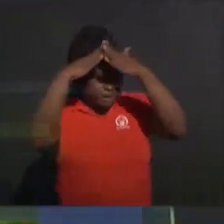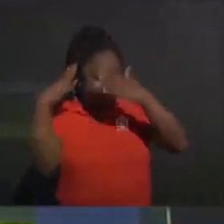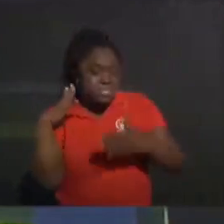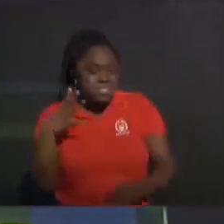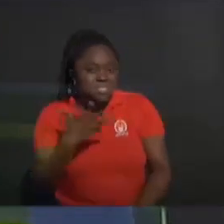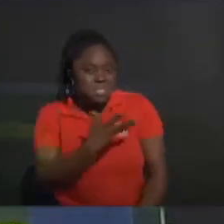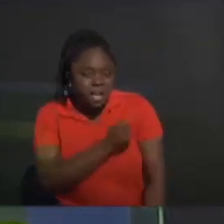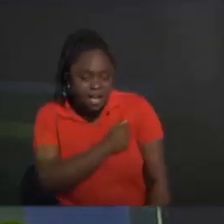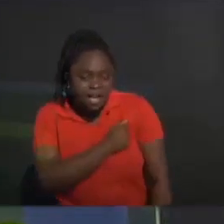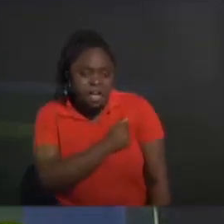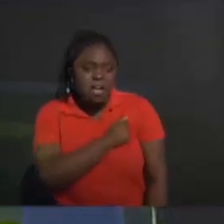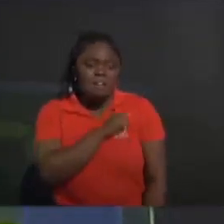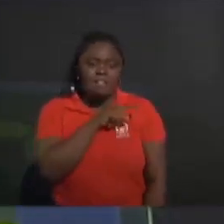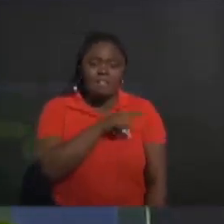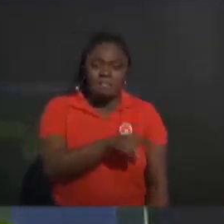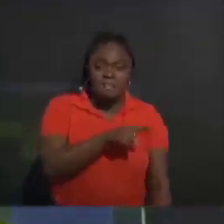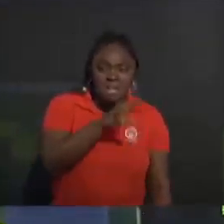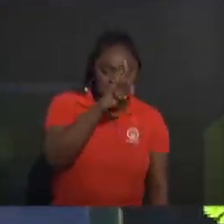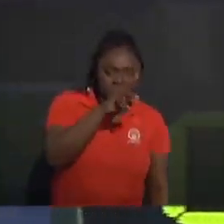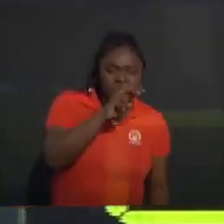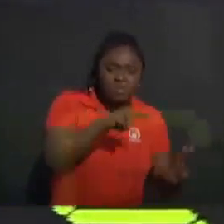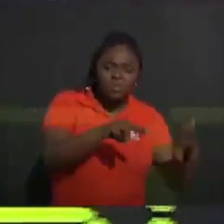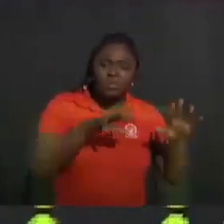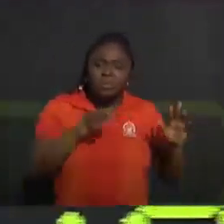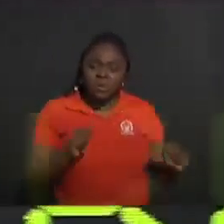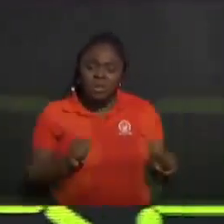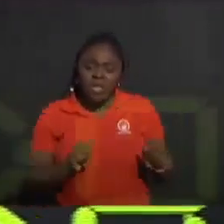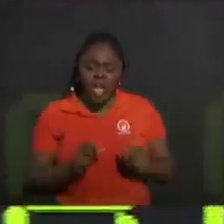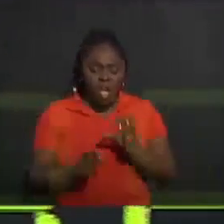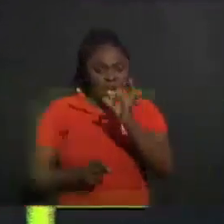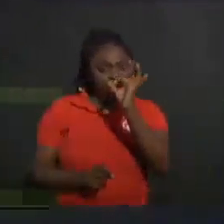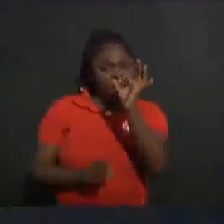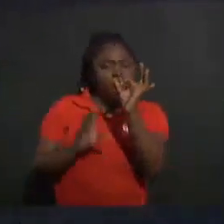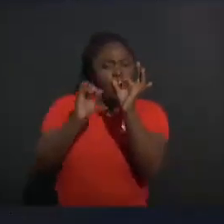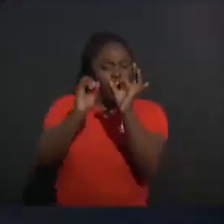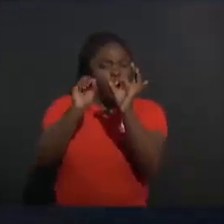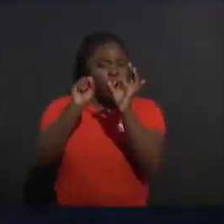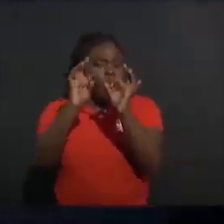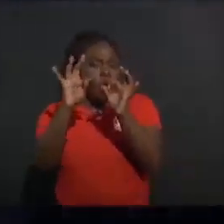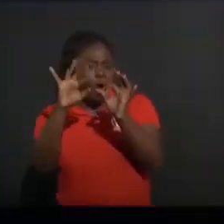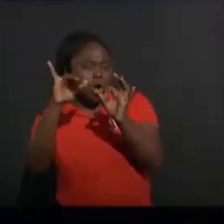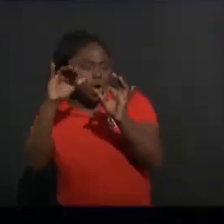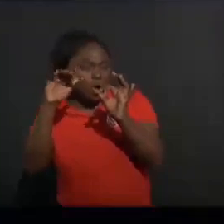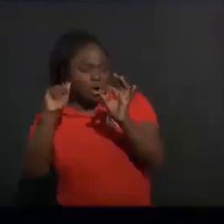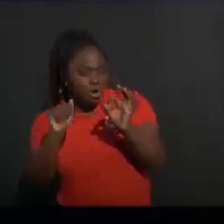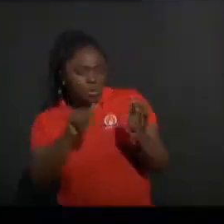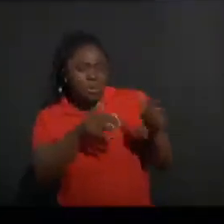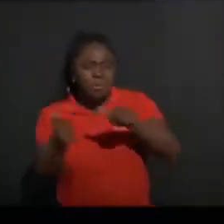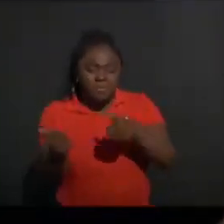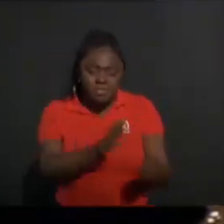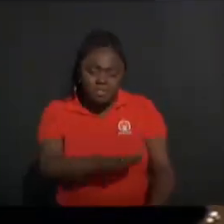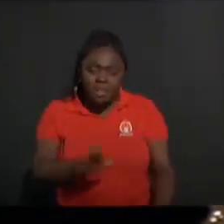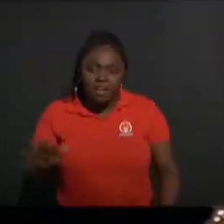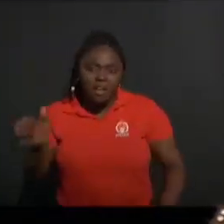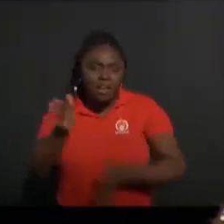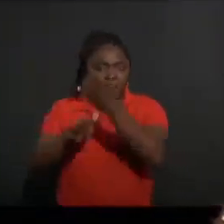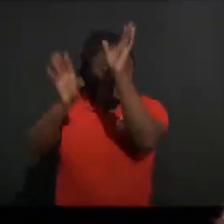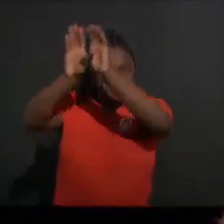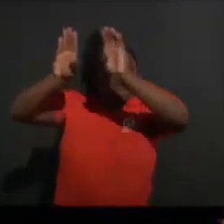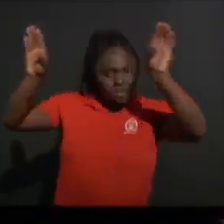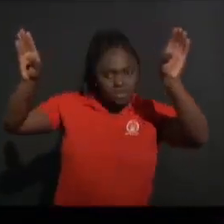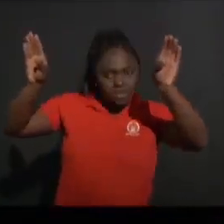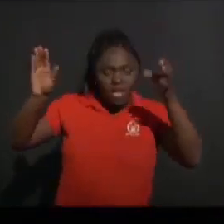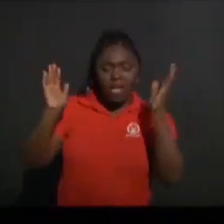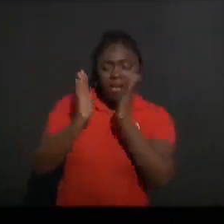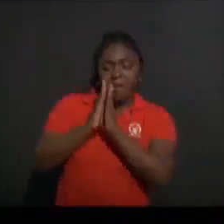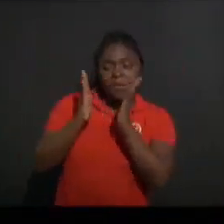não é infalível. Uma hóstia não te põe no céu. Te batizar quando criança não te leva para o céu.